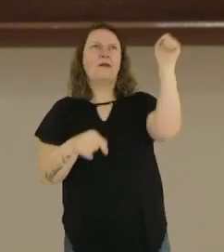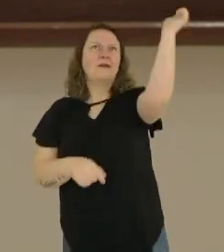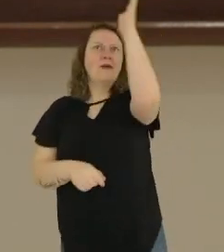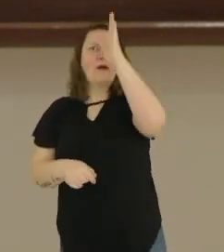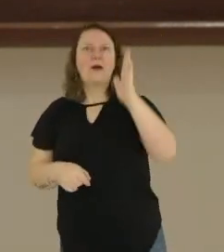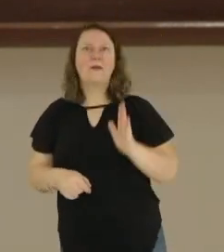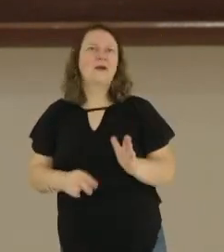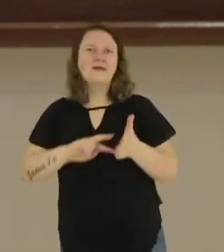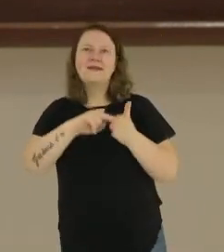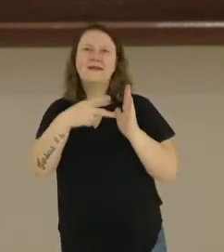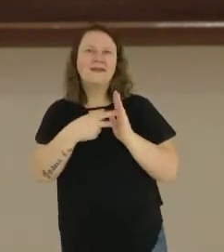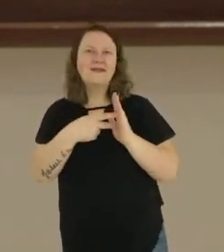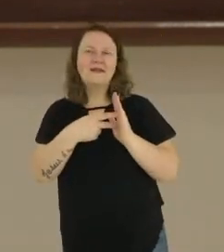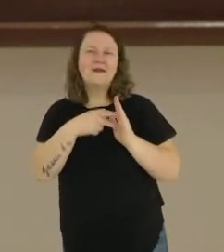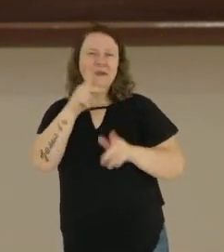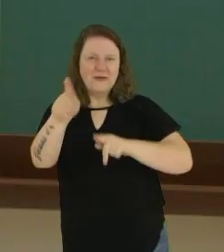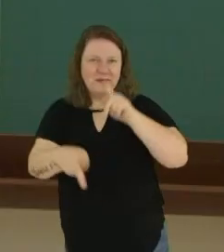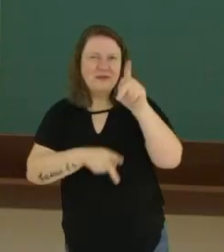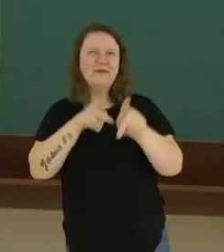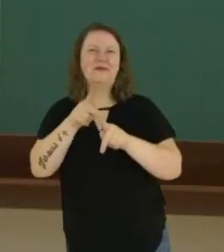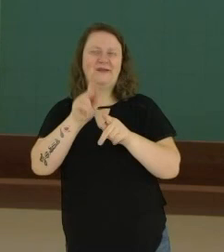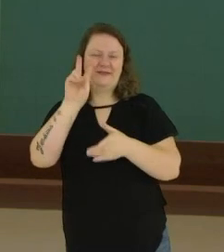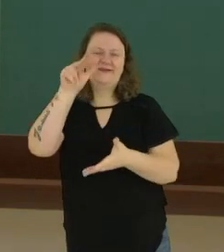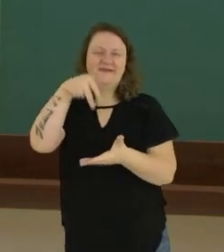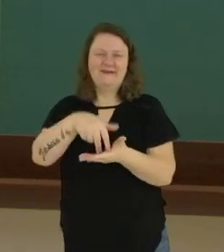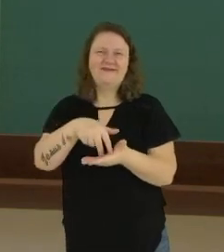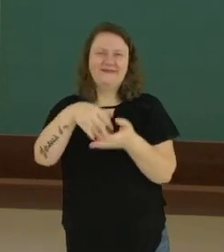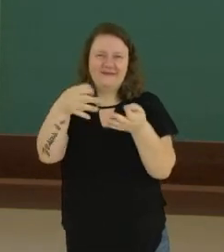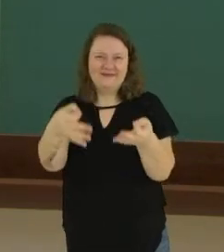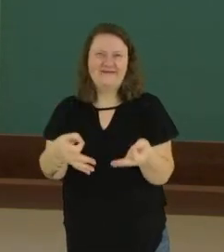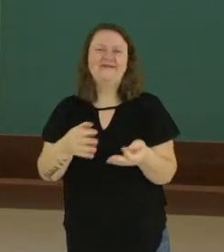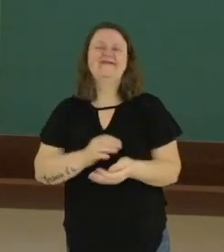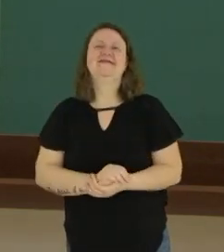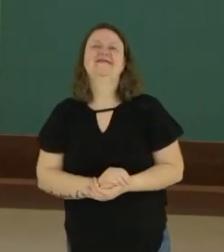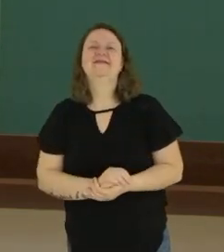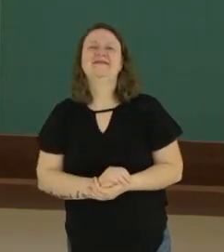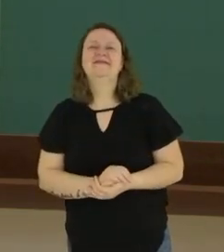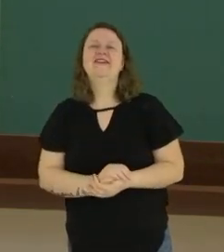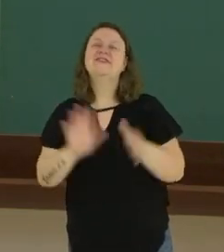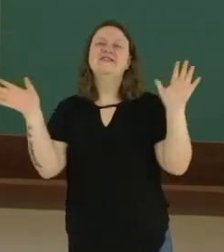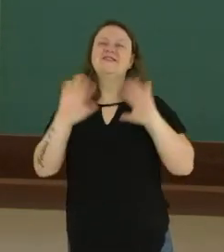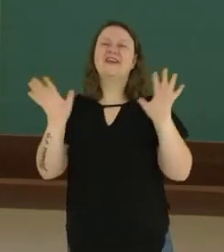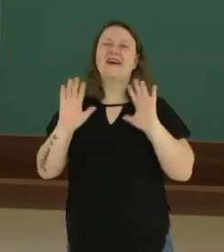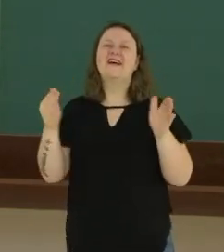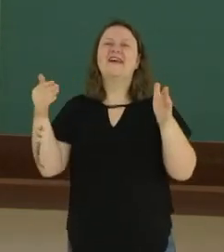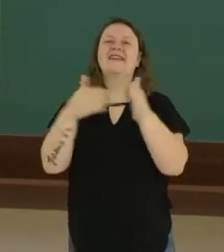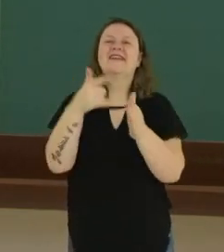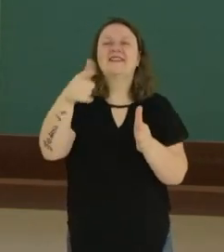ser brasileiro. Até a próxima, pessoal!